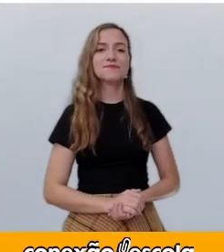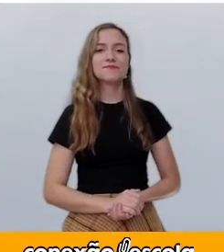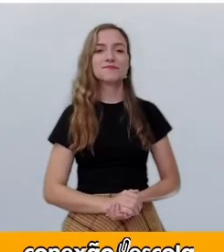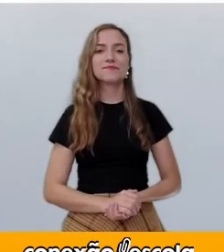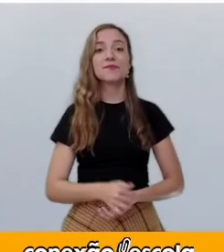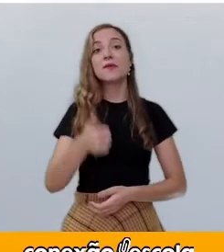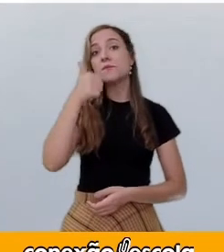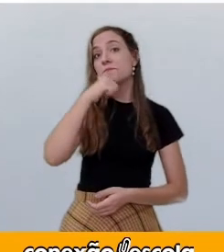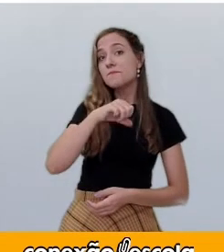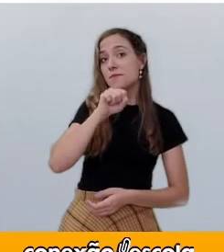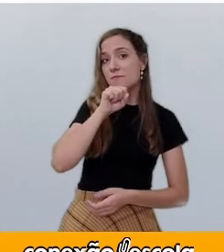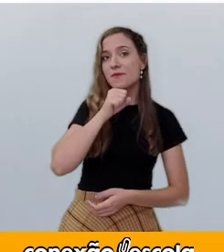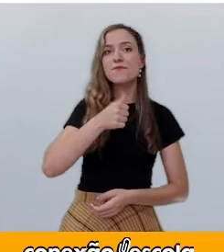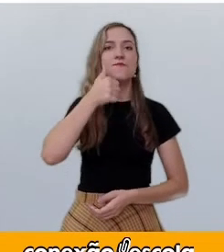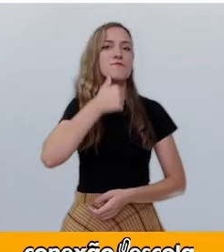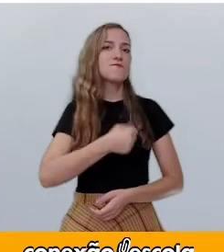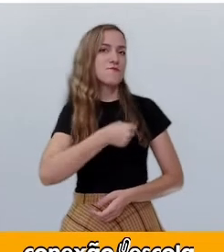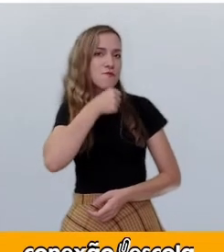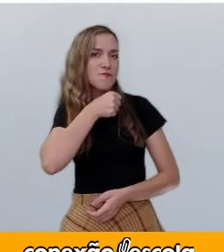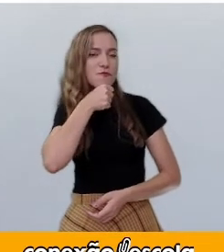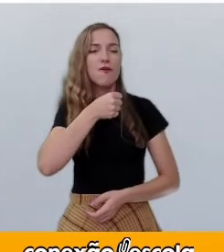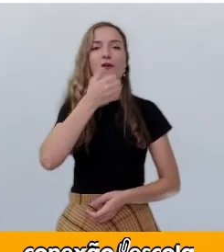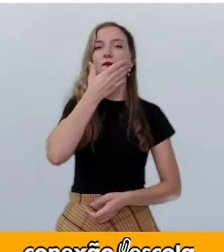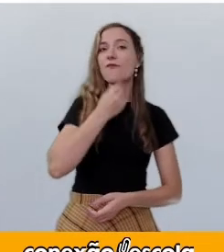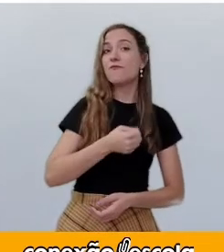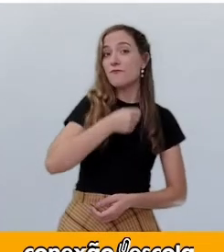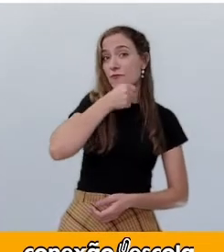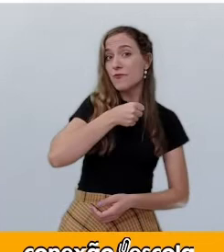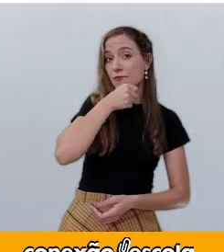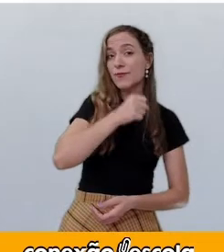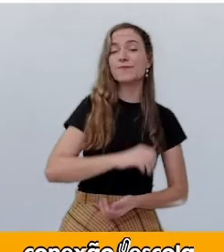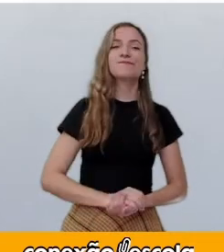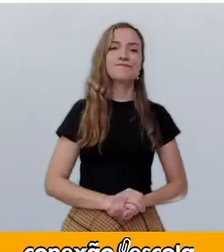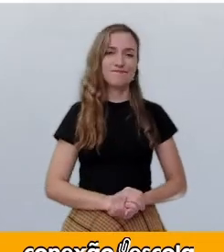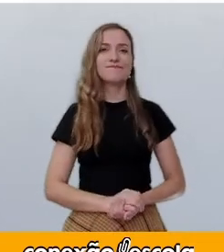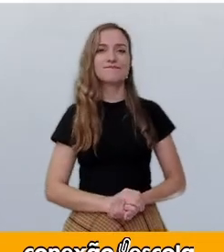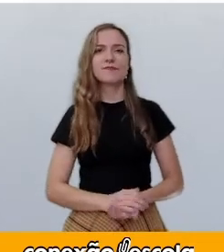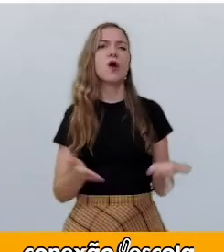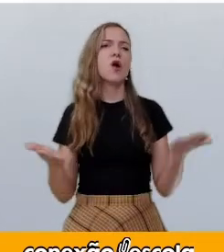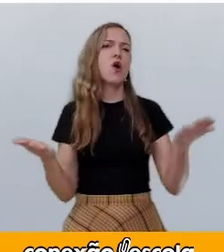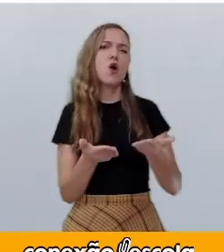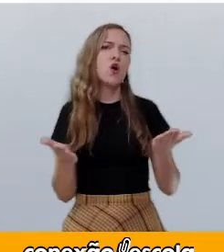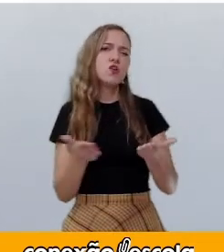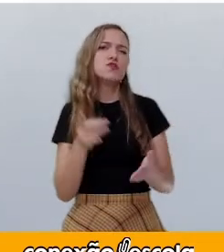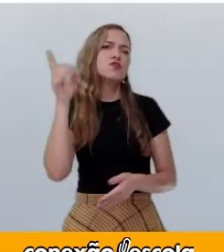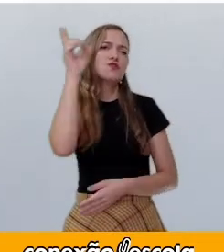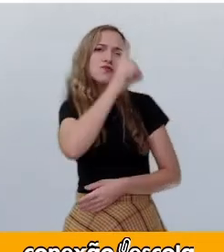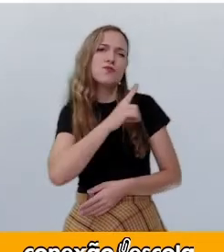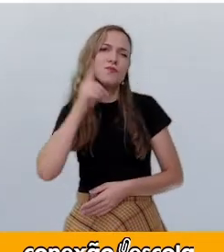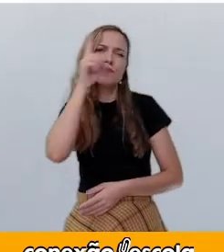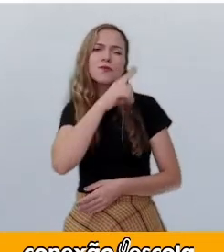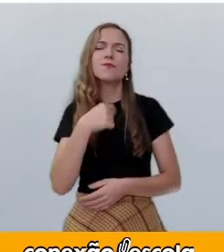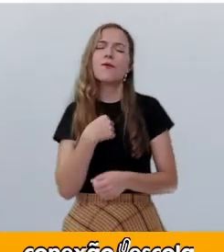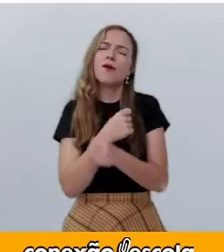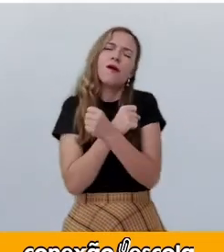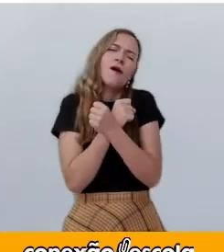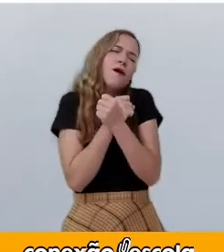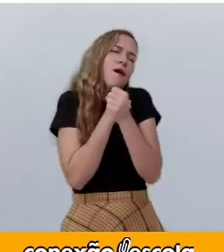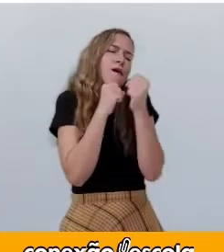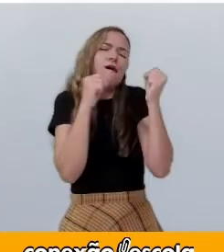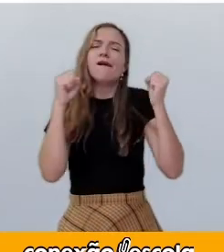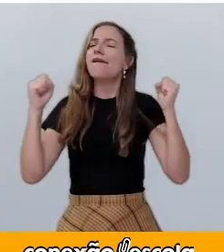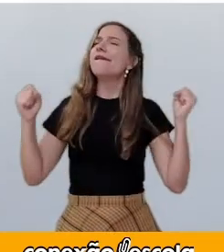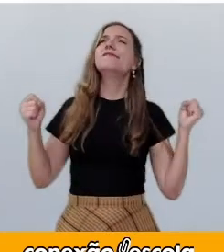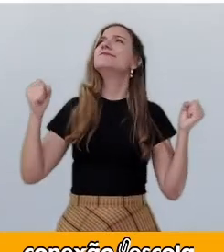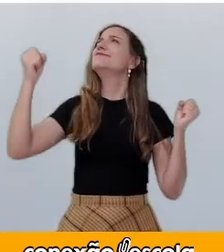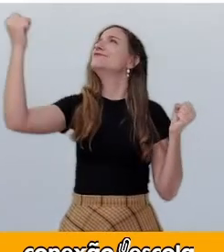mamãe Vovó e vovô hoje é domingo acordo com os raios